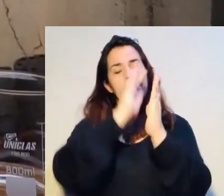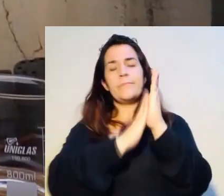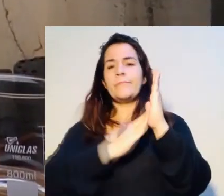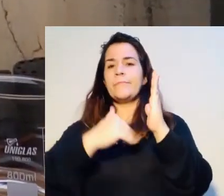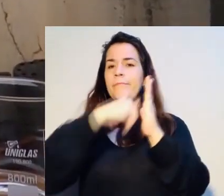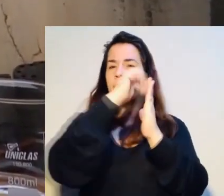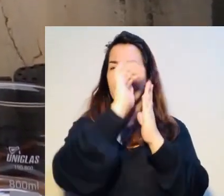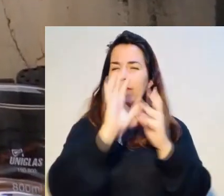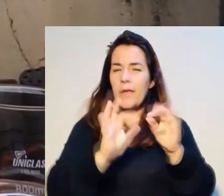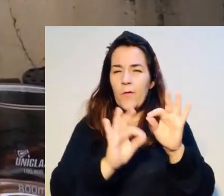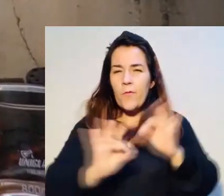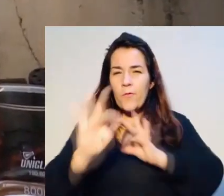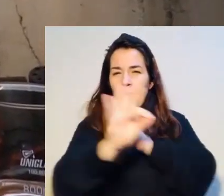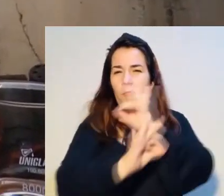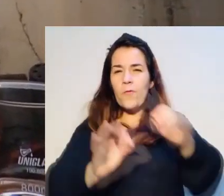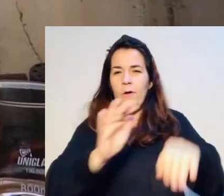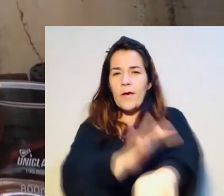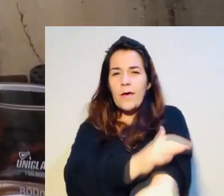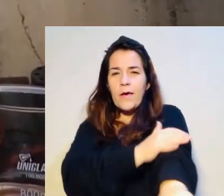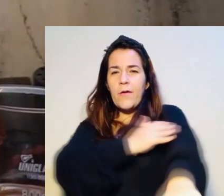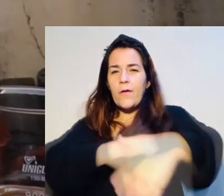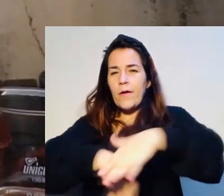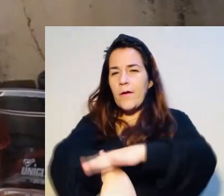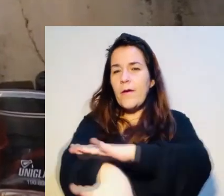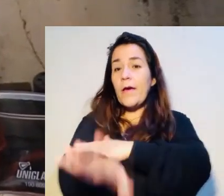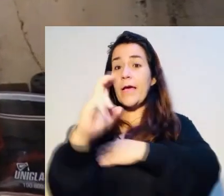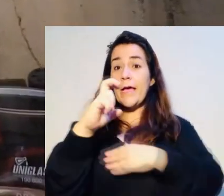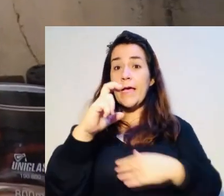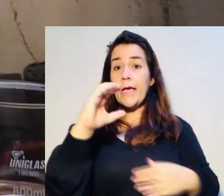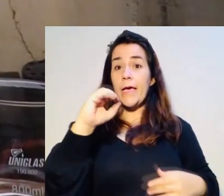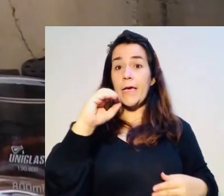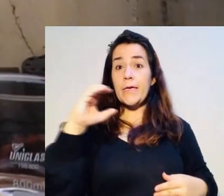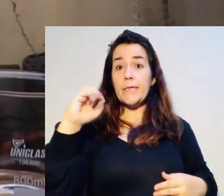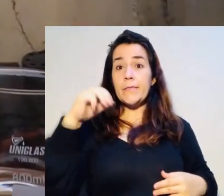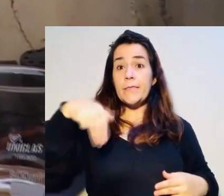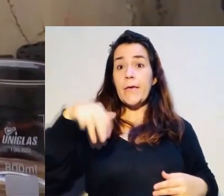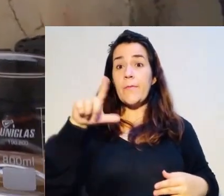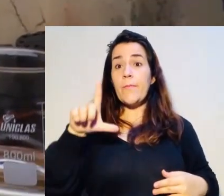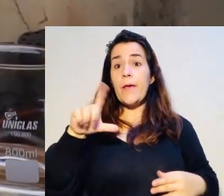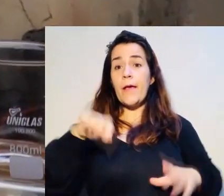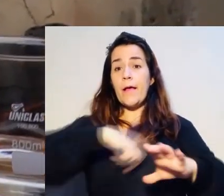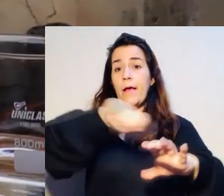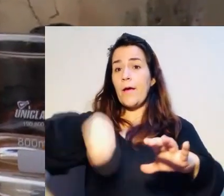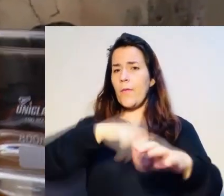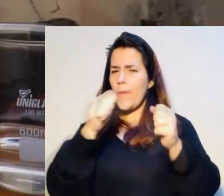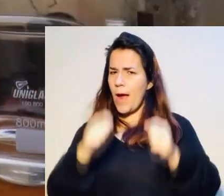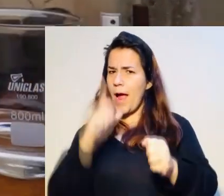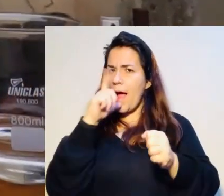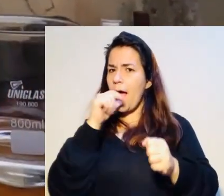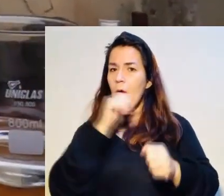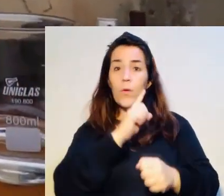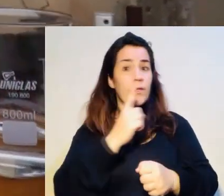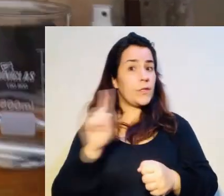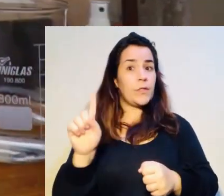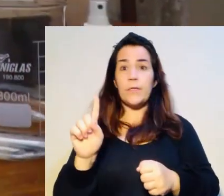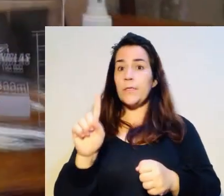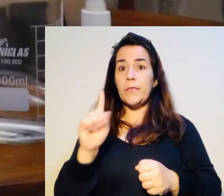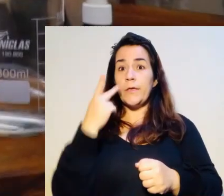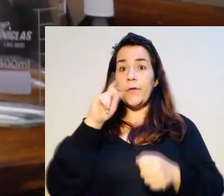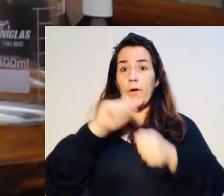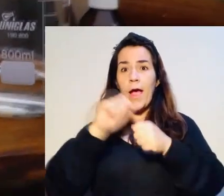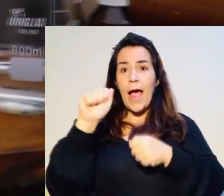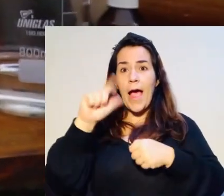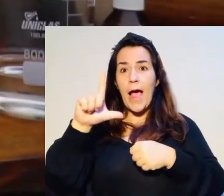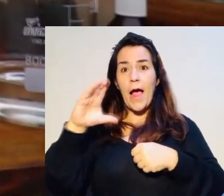erva seca. Para 500 ml de solução. Pode pôr na água? Não. Pode pôr em